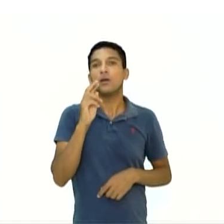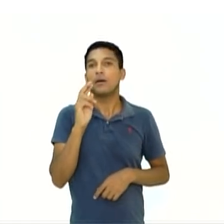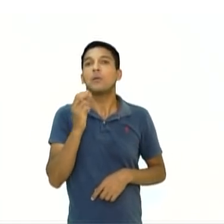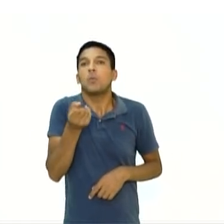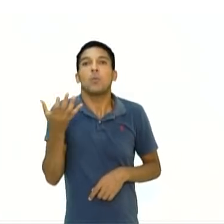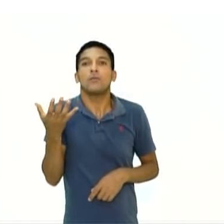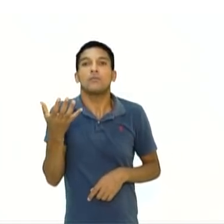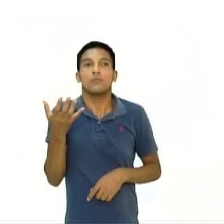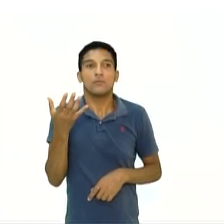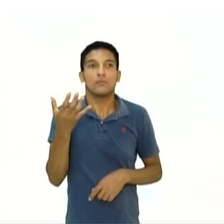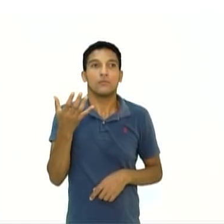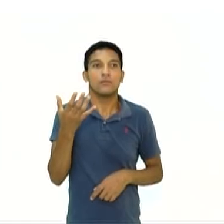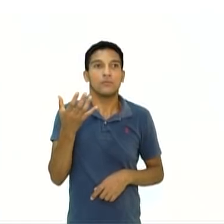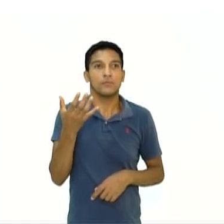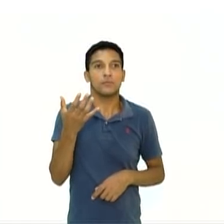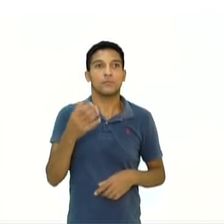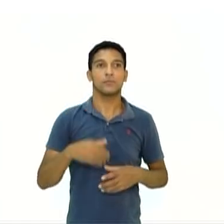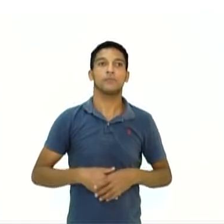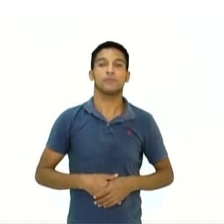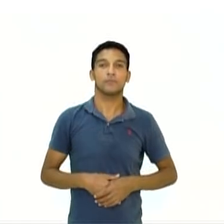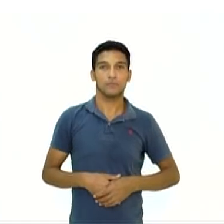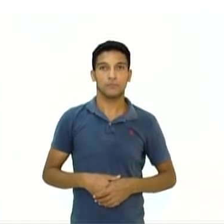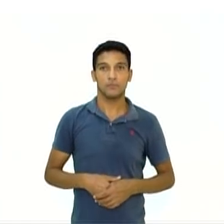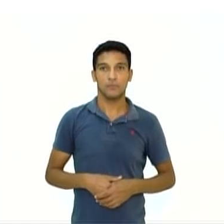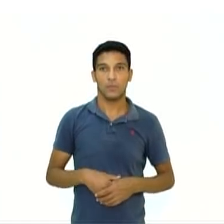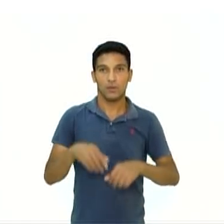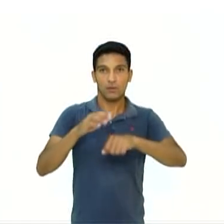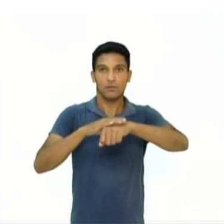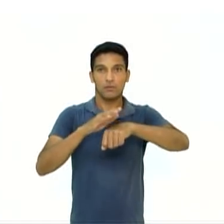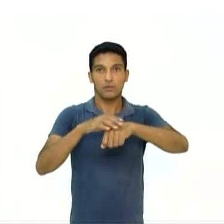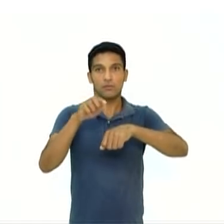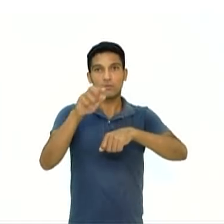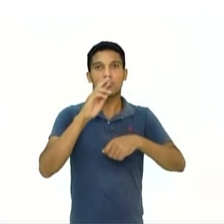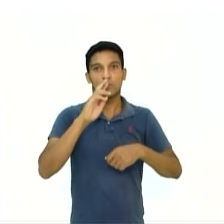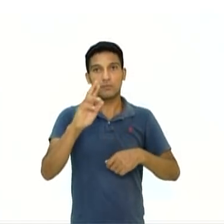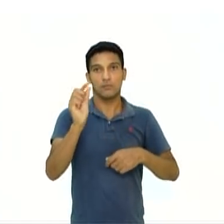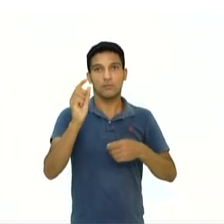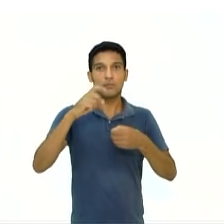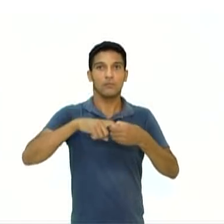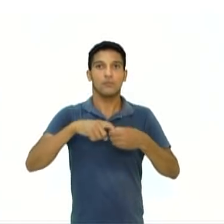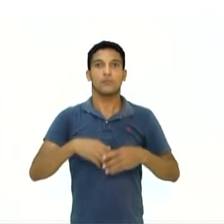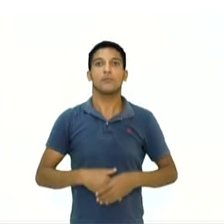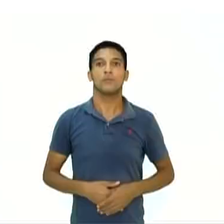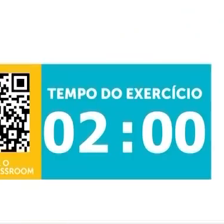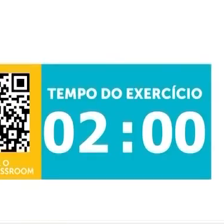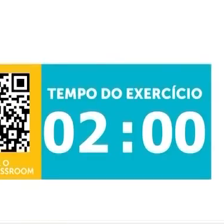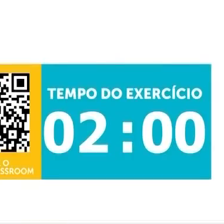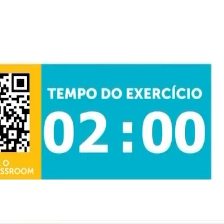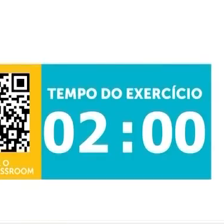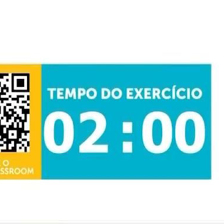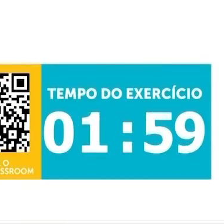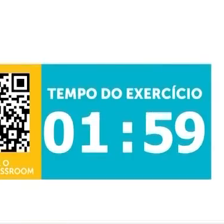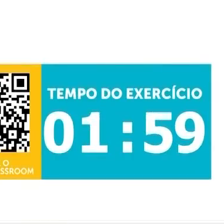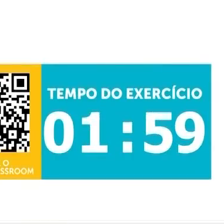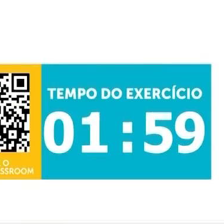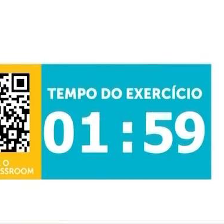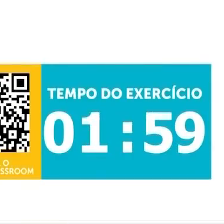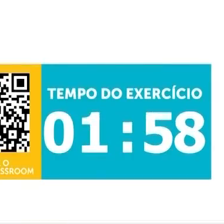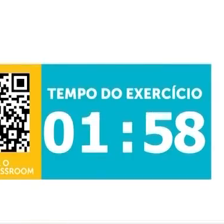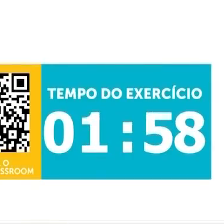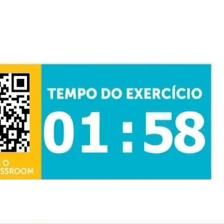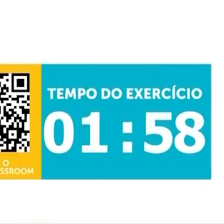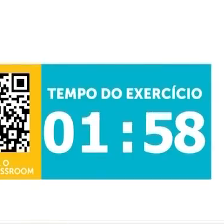9,42 aqui. 9,42 é racional, ele tem a parte decimal, então já não pertence para os inteiros. 8 onzeavos